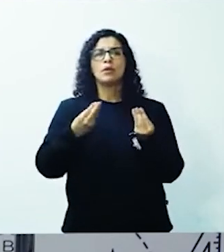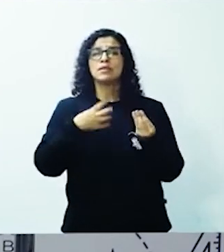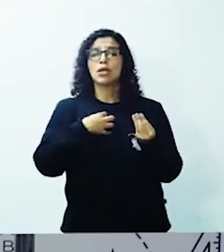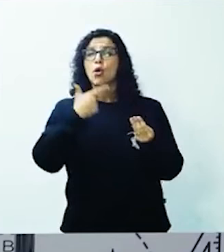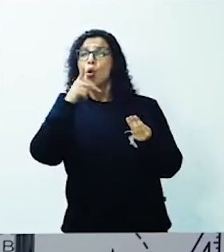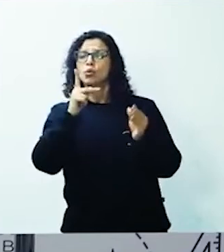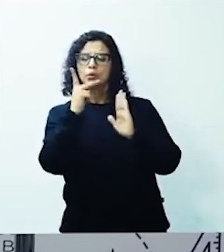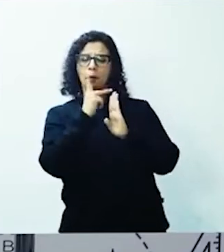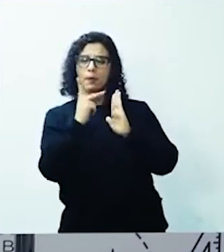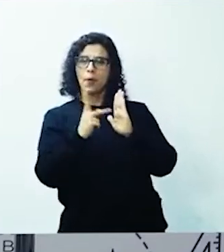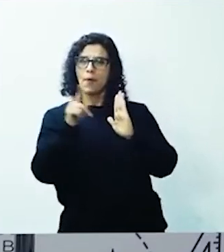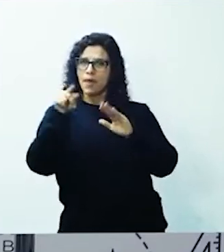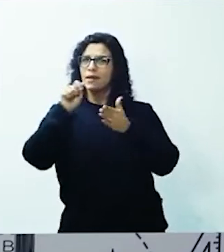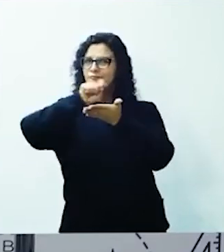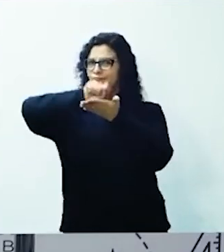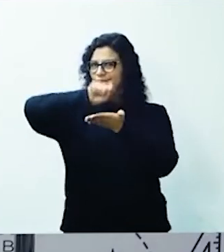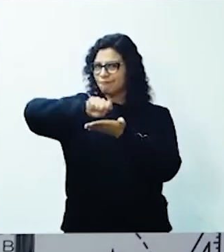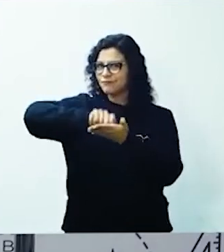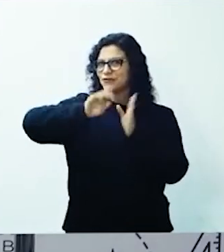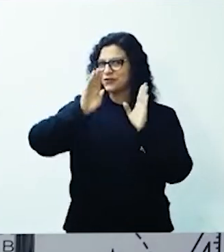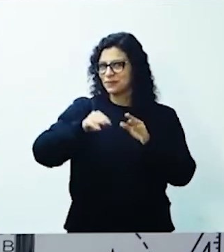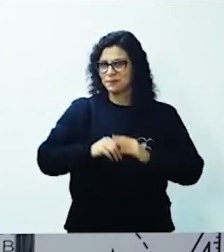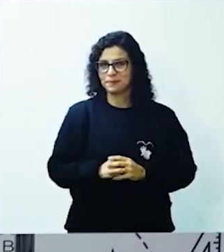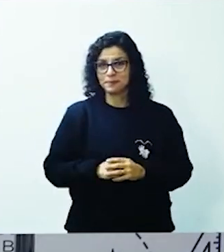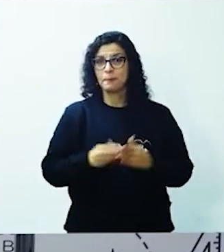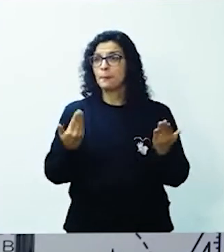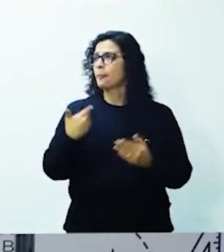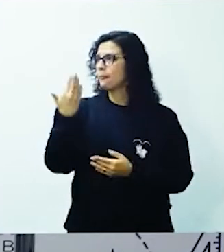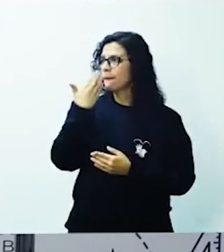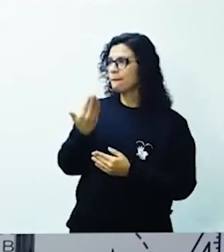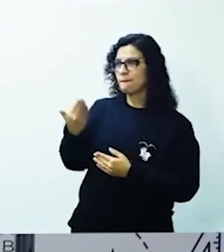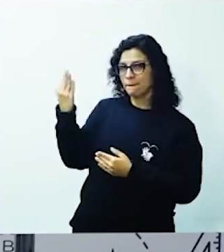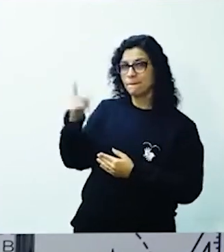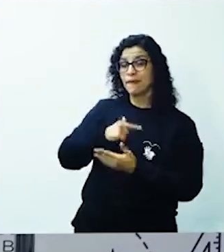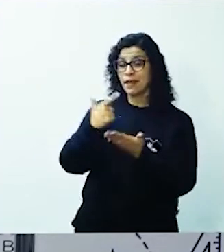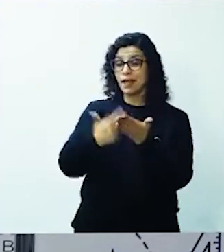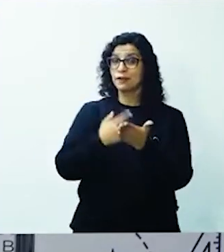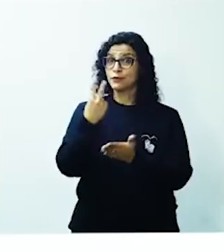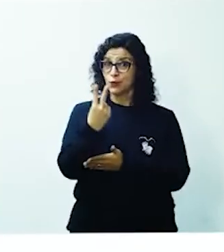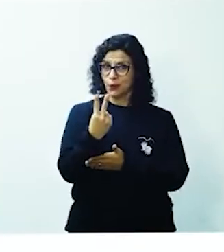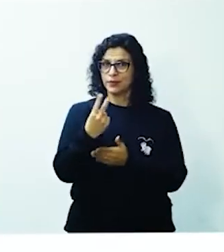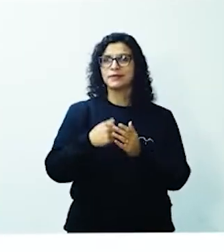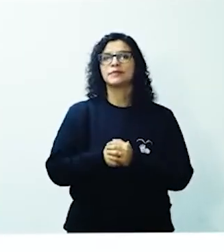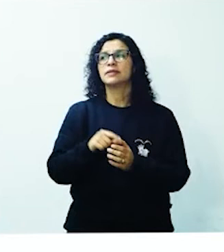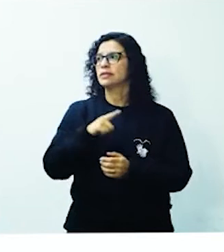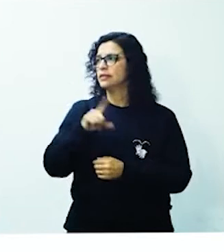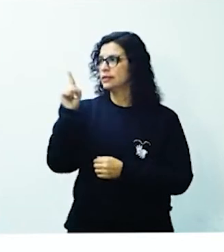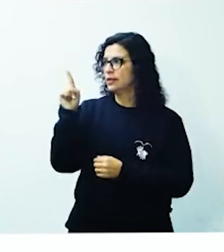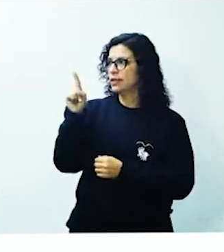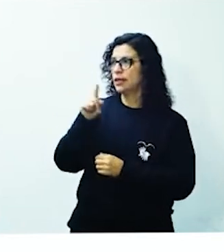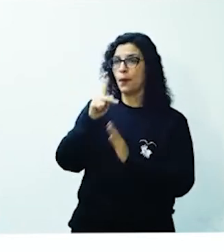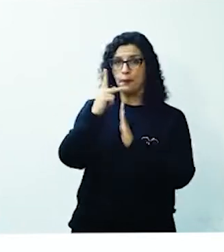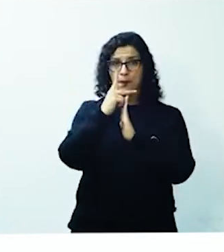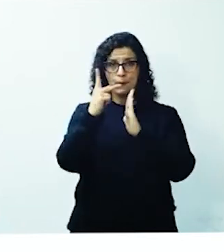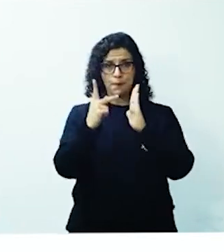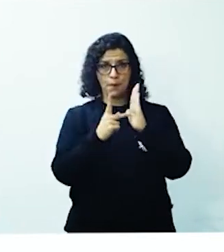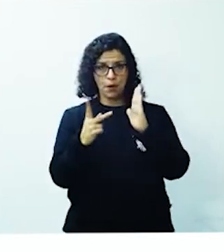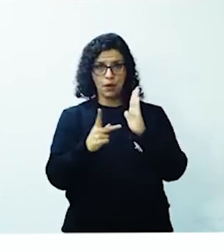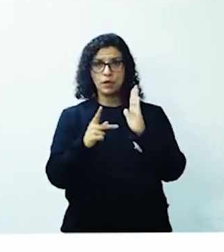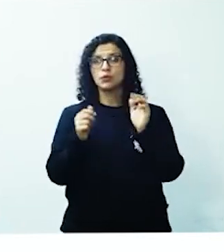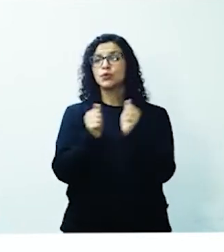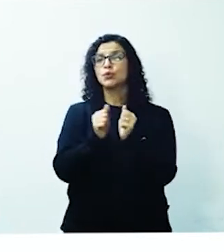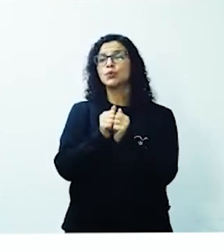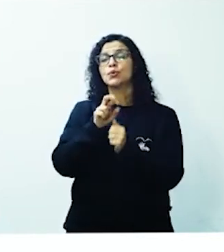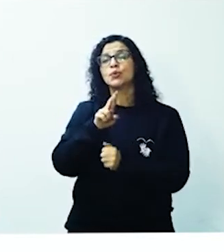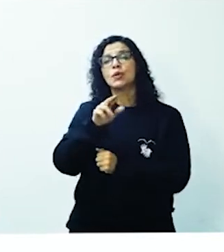outros poemas que ele já escreveu. Trouxe para vocês os dois livros dele, que são Poesia com